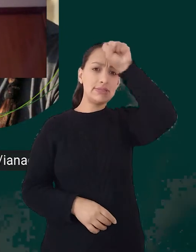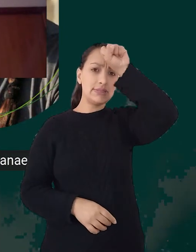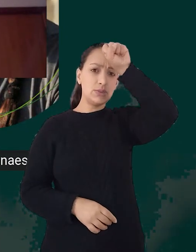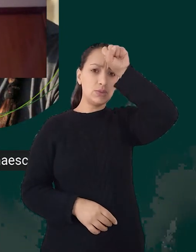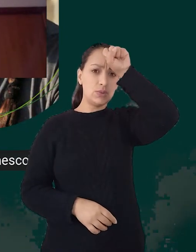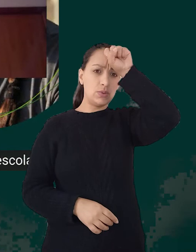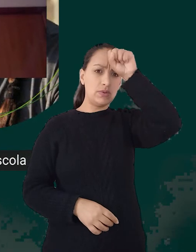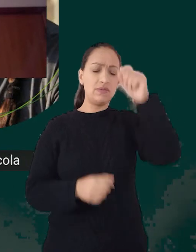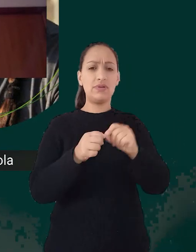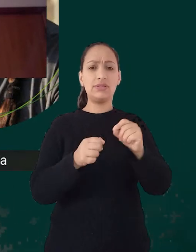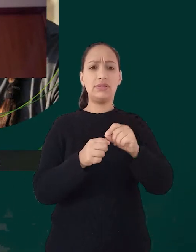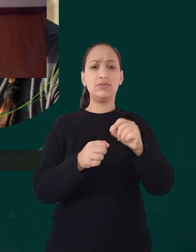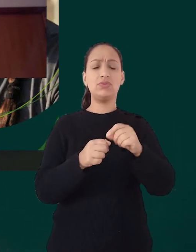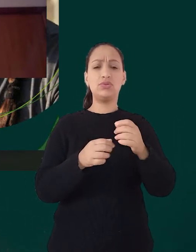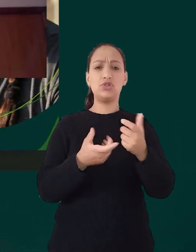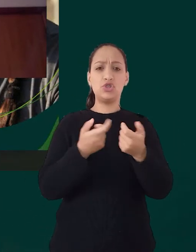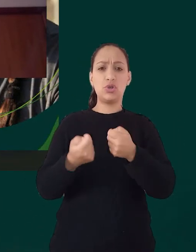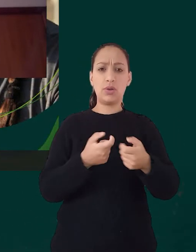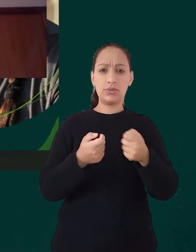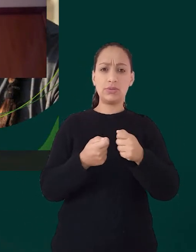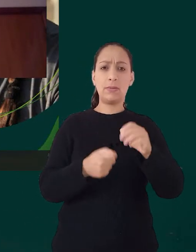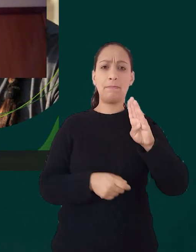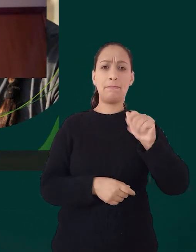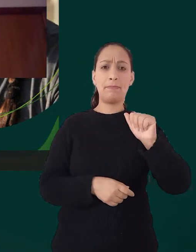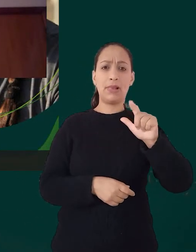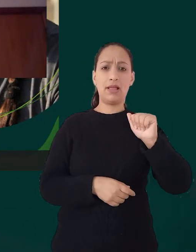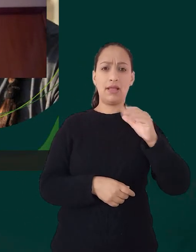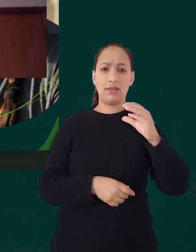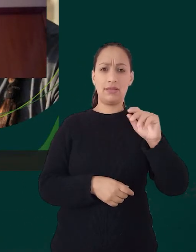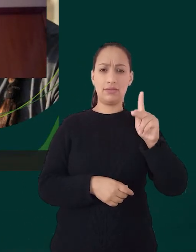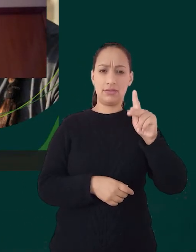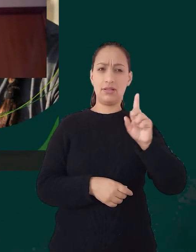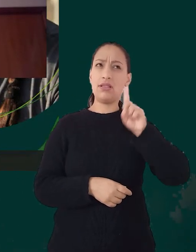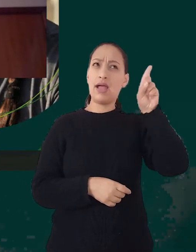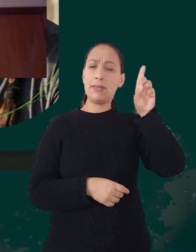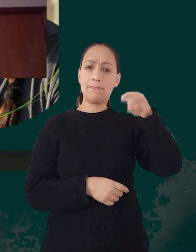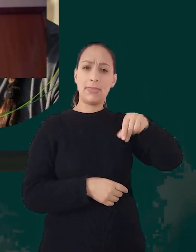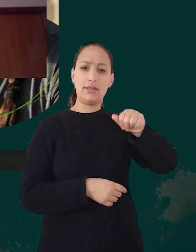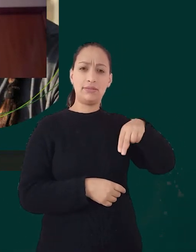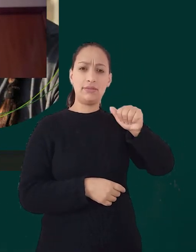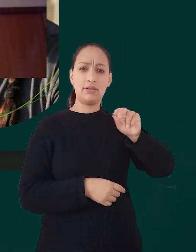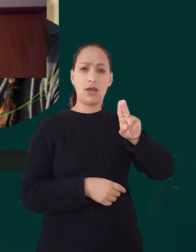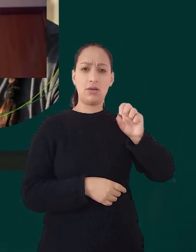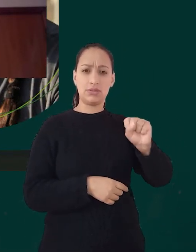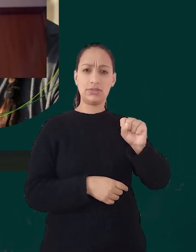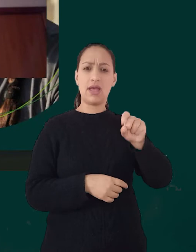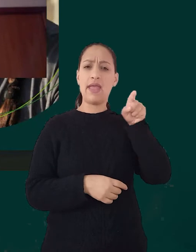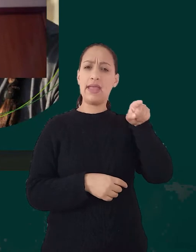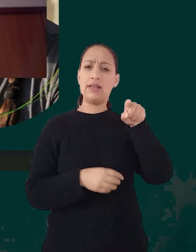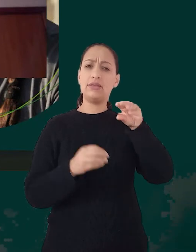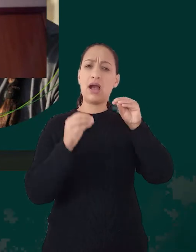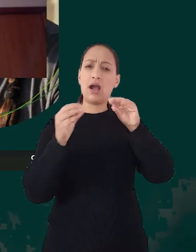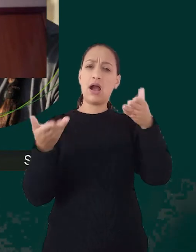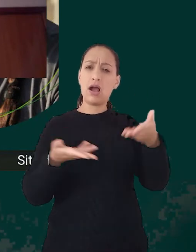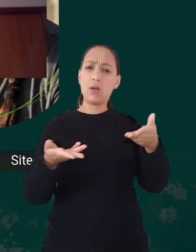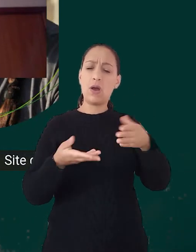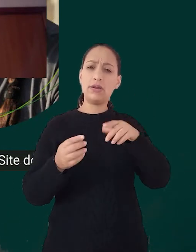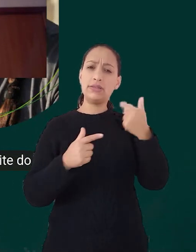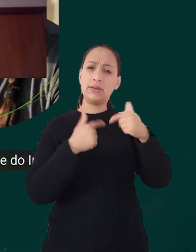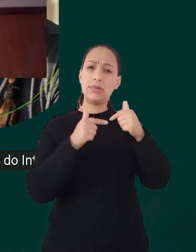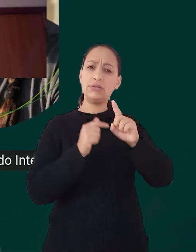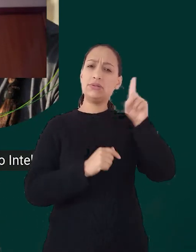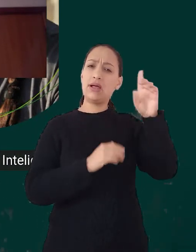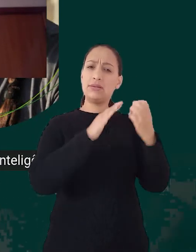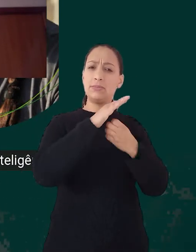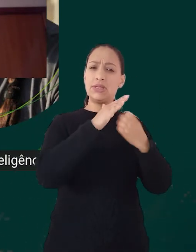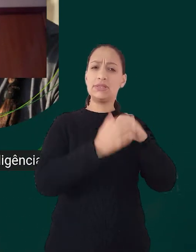jogos pela Black River, em Manaus, e agora ele está em Dublin. Não vou lembrar o nome da empresa, acho que é Big Byte, se eu